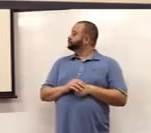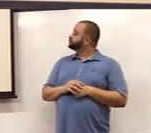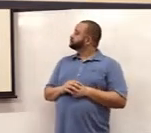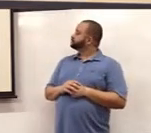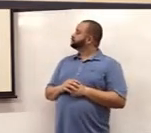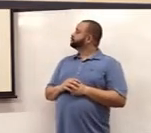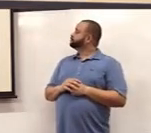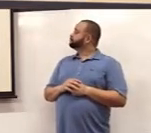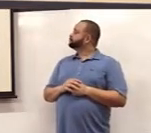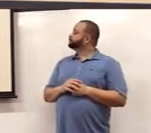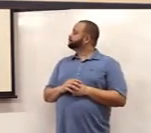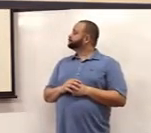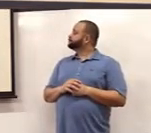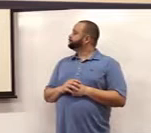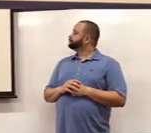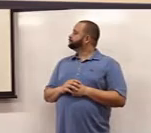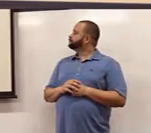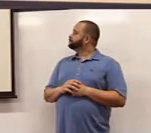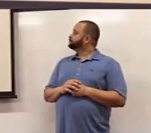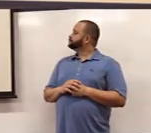no poema original.